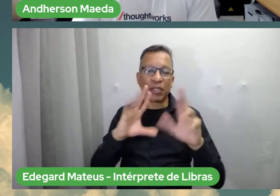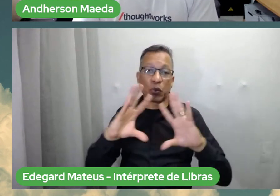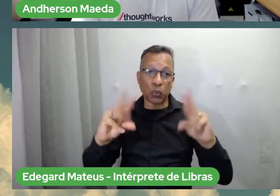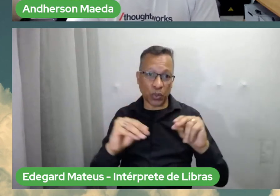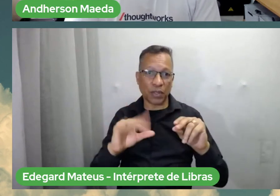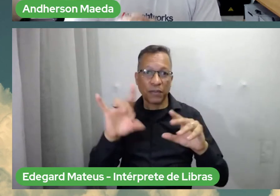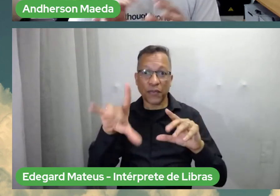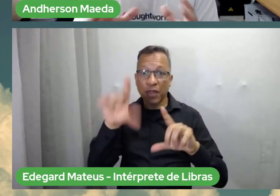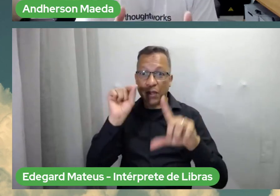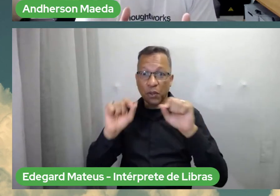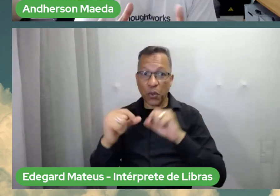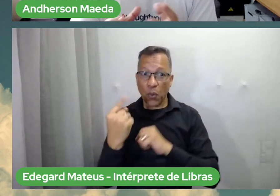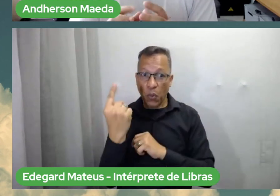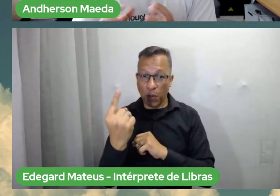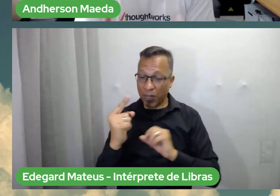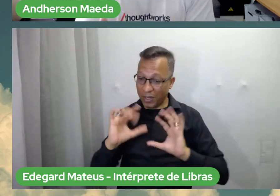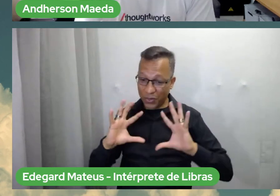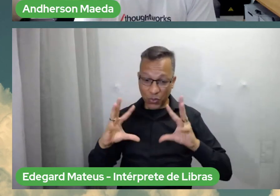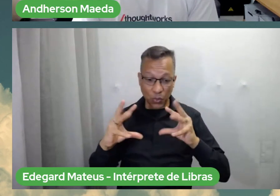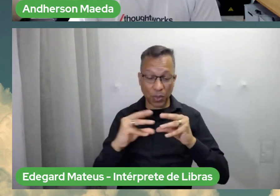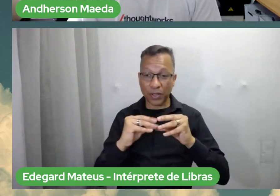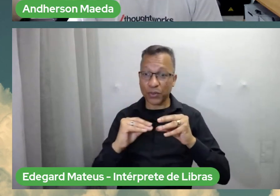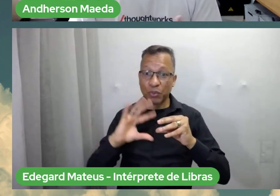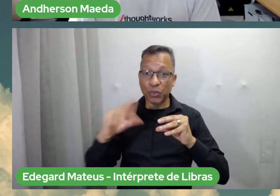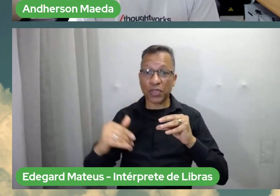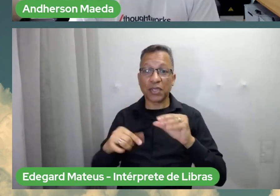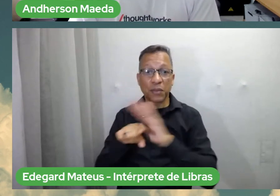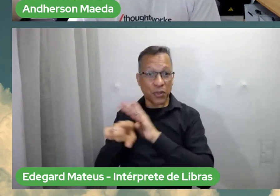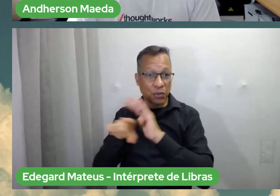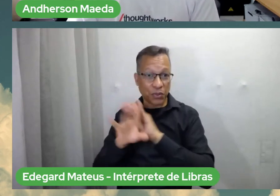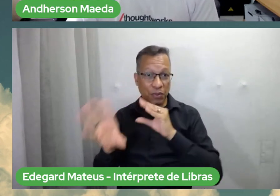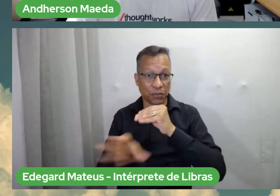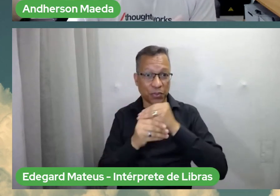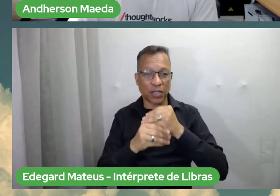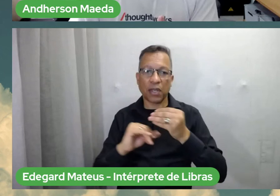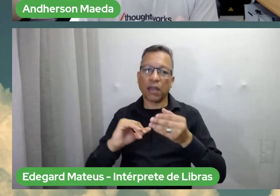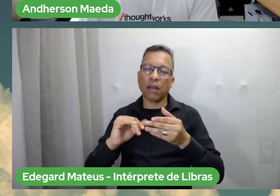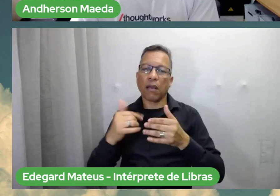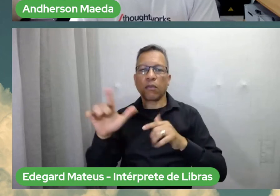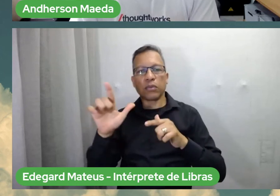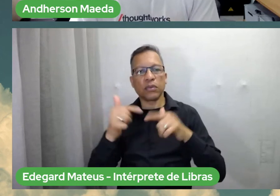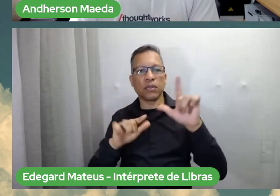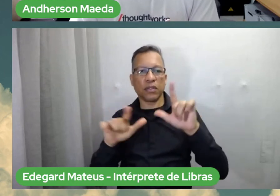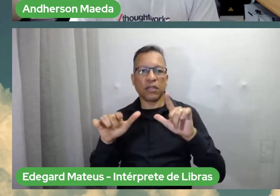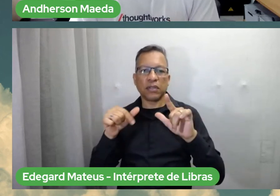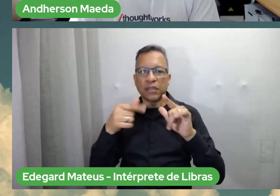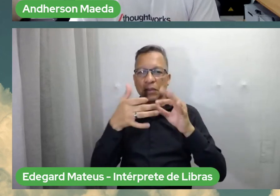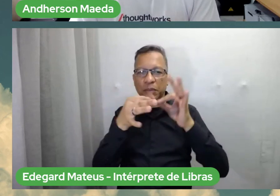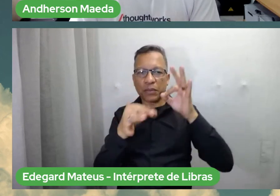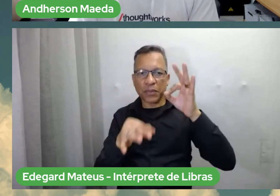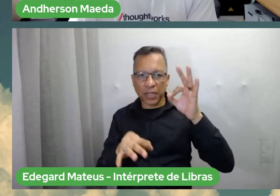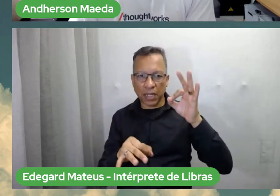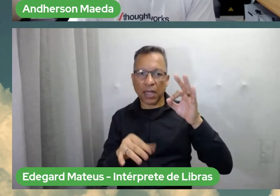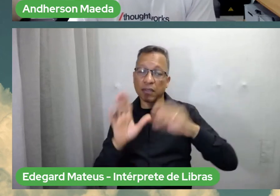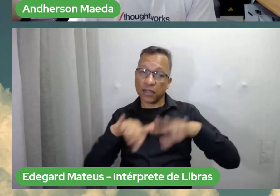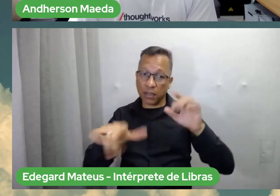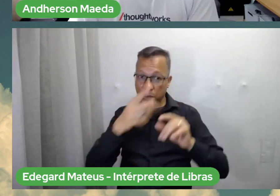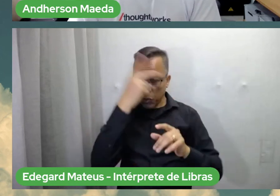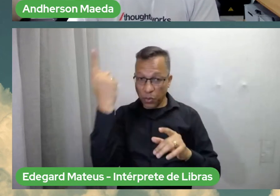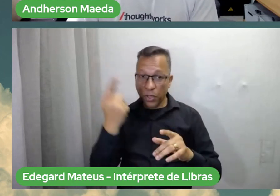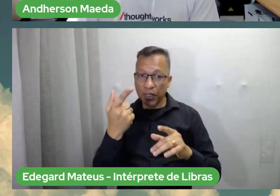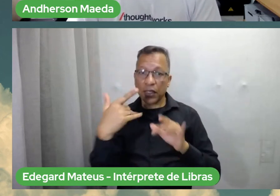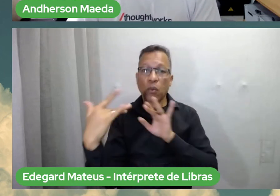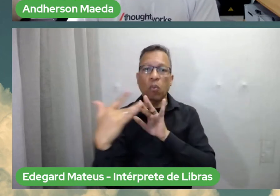escolher uma que tenta englobar a maior parte das perguntas. As outras são mais detalhadas e talvez as pessoas possam entrar em contato com